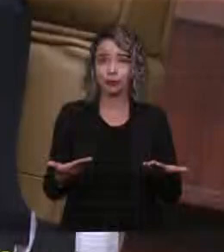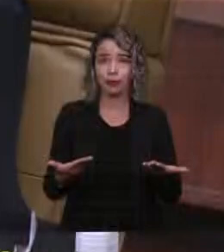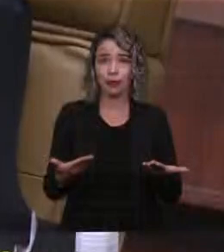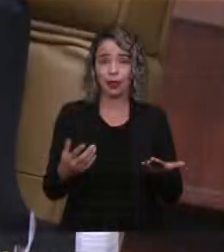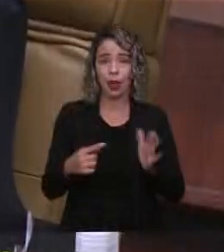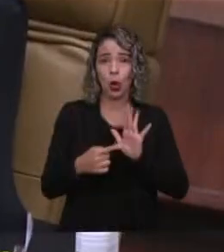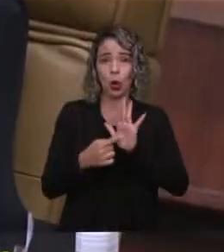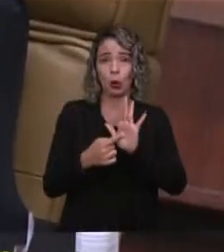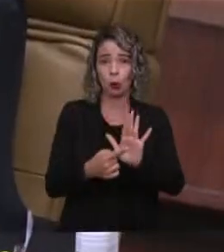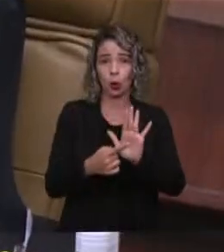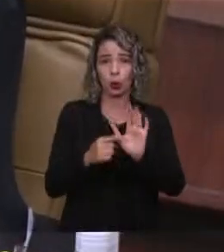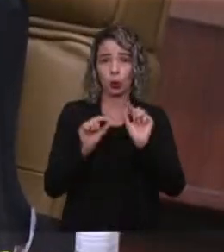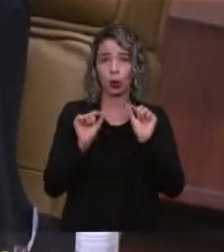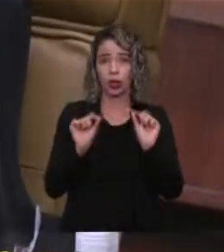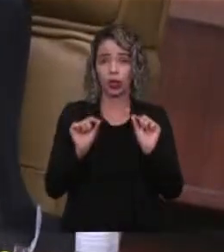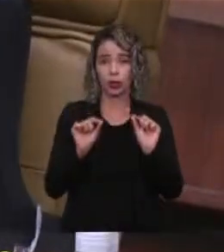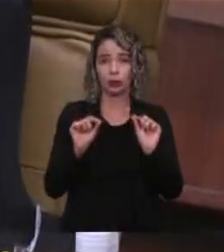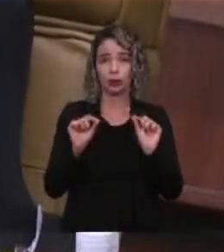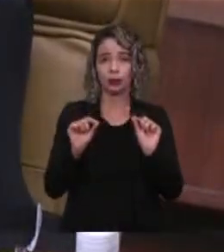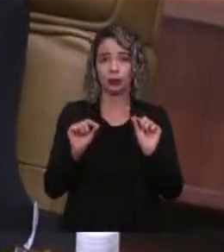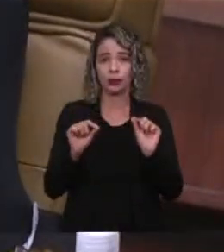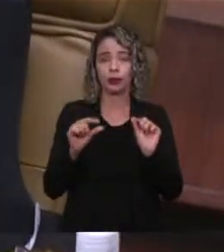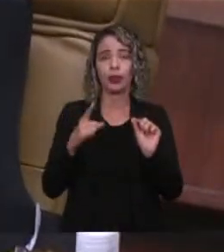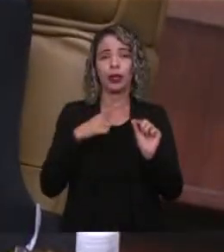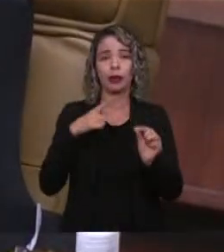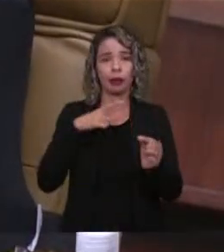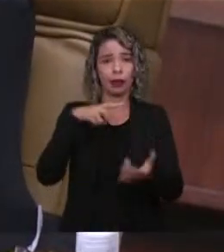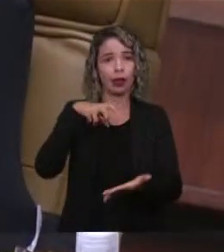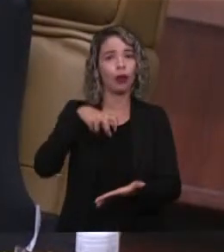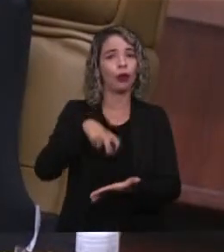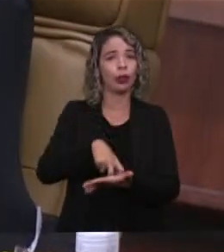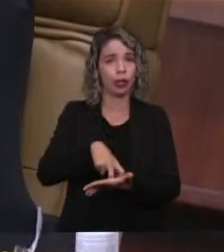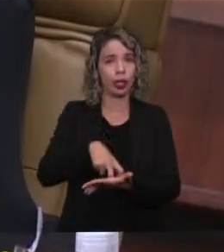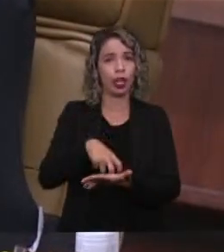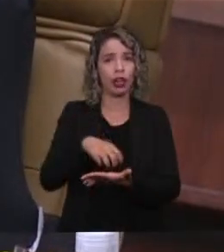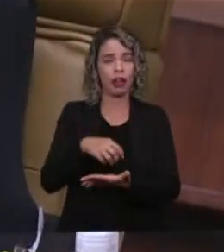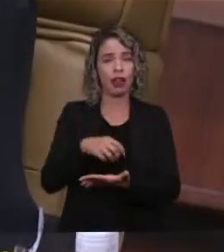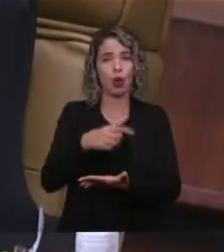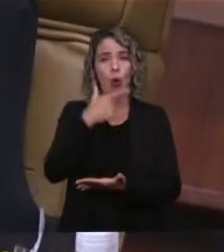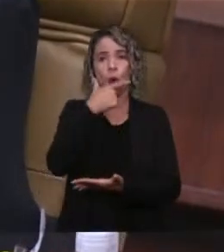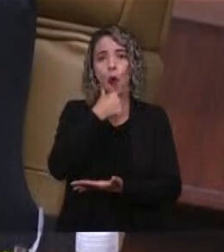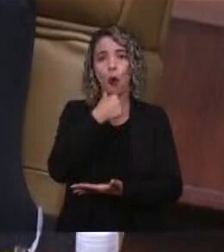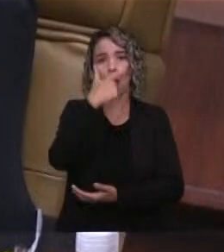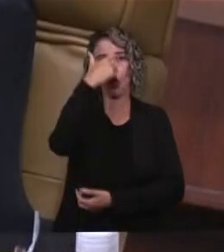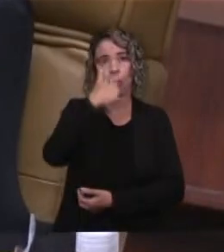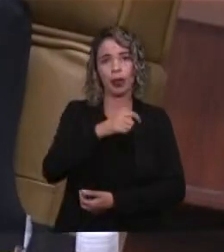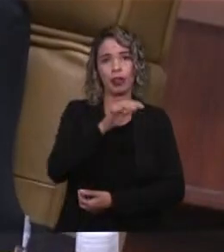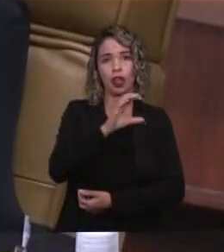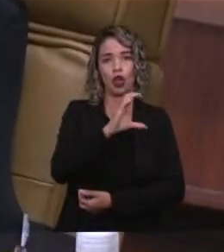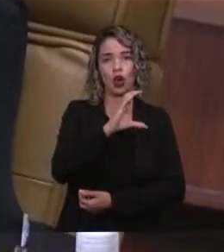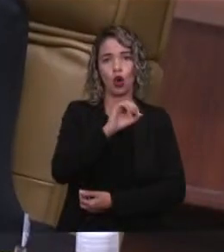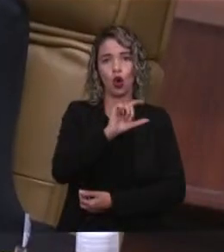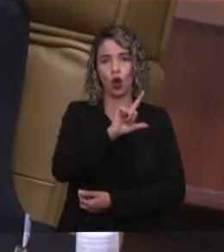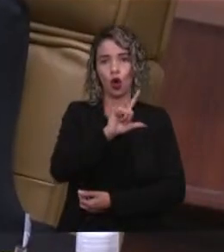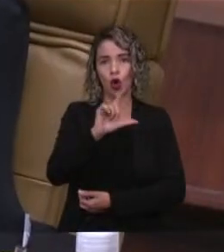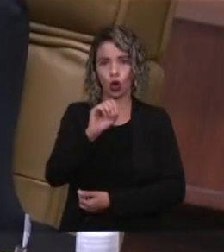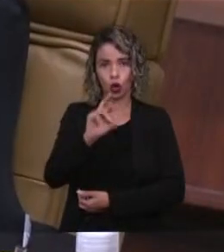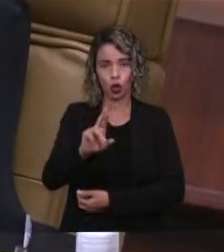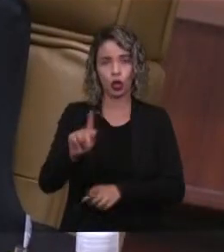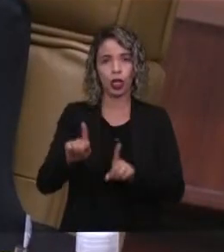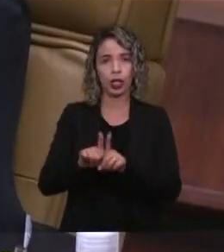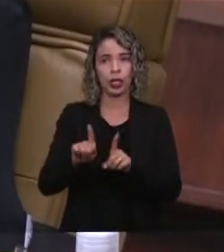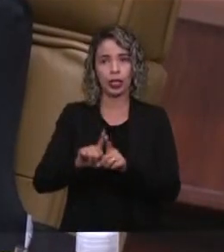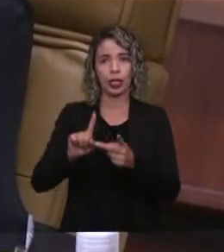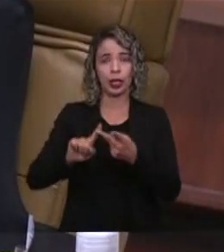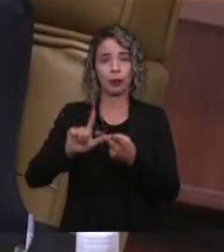Mostra-se de rigor, assim, a condenação de Fernando Collor de Mello e Pedro Paulo Leone Ramos